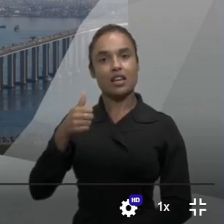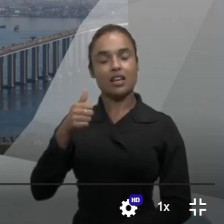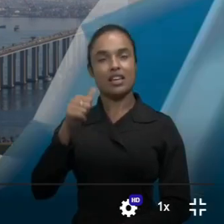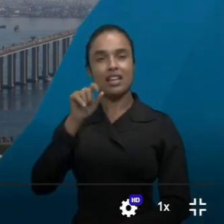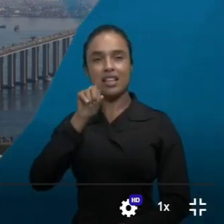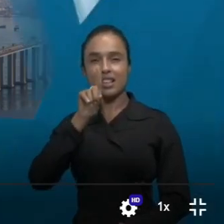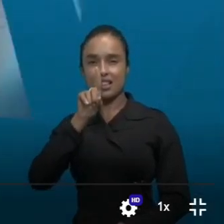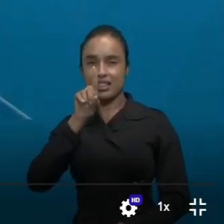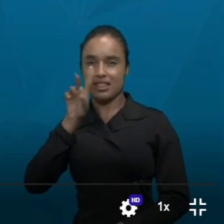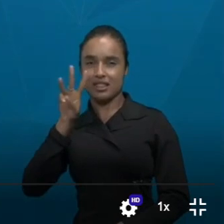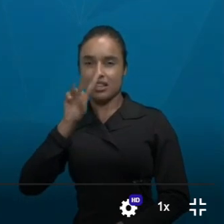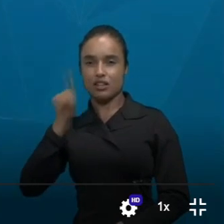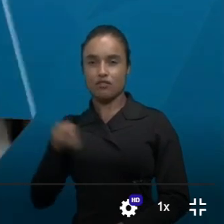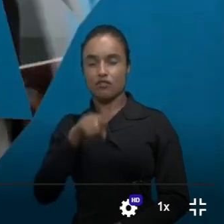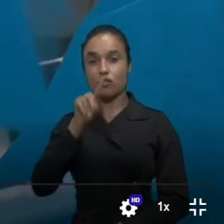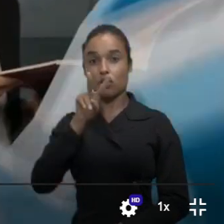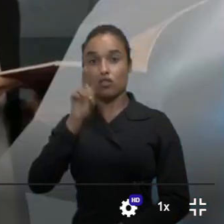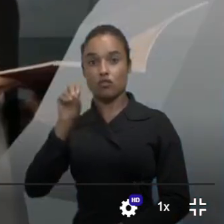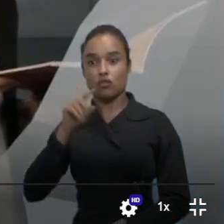quilômetros.